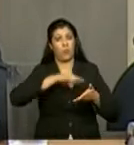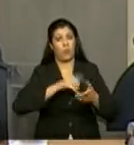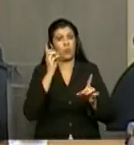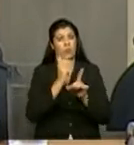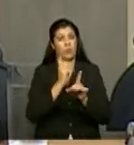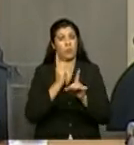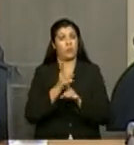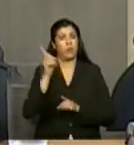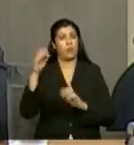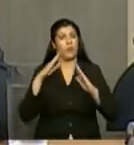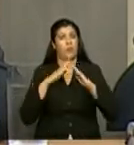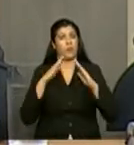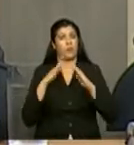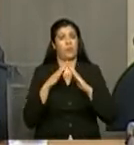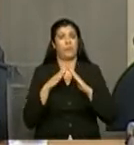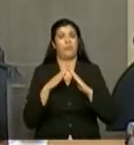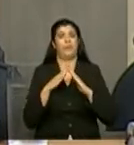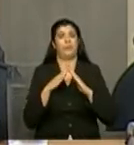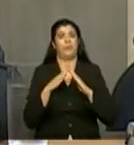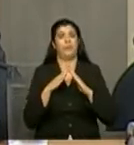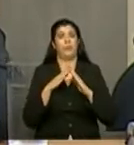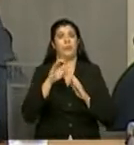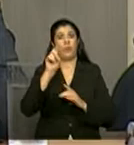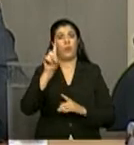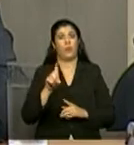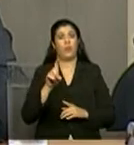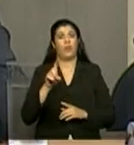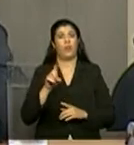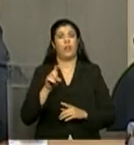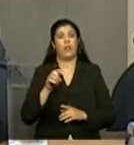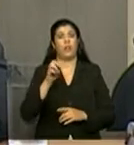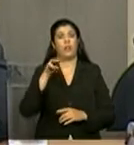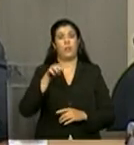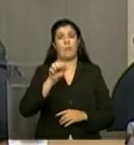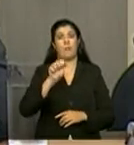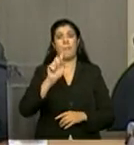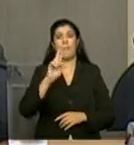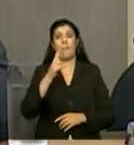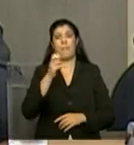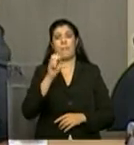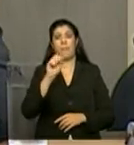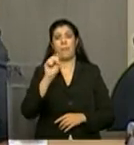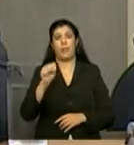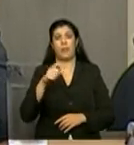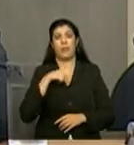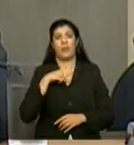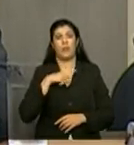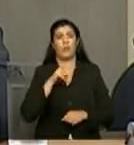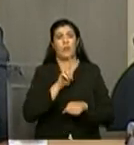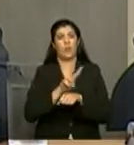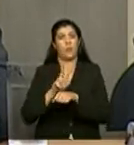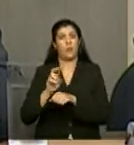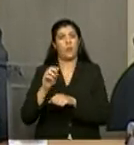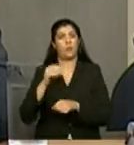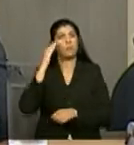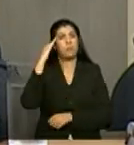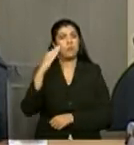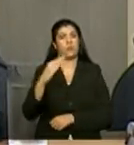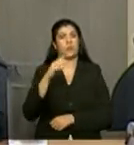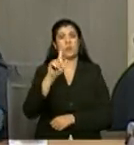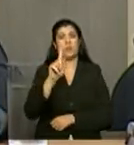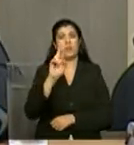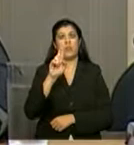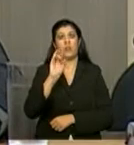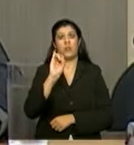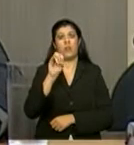do dodô ex coronel magalhães comprovam a operação gringo então cada vez mais